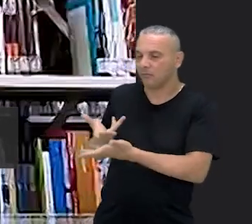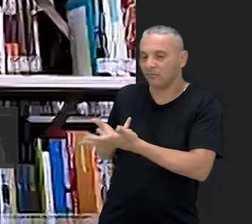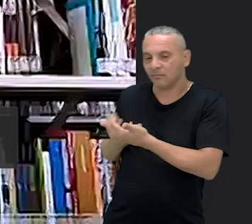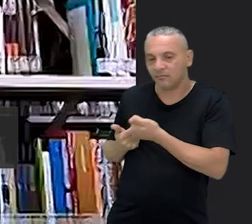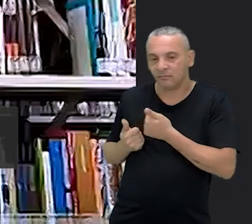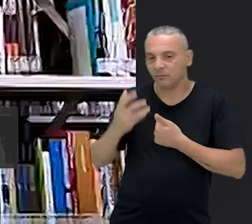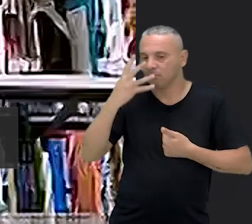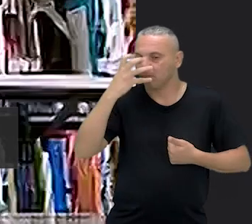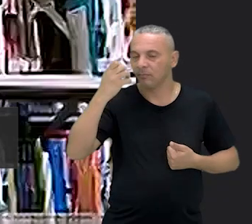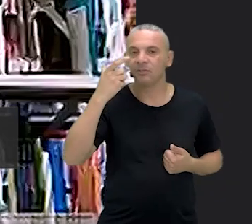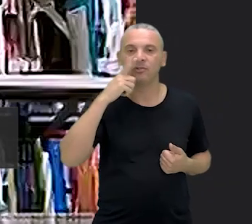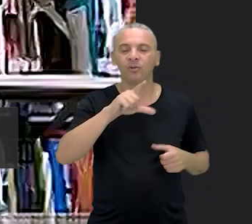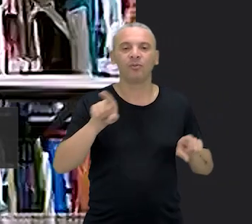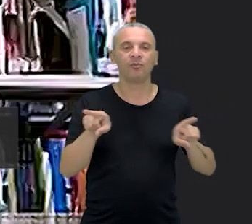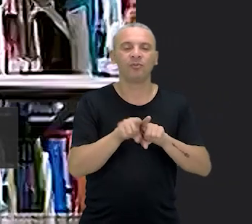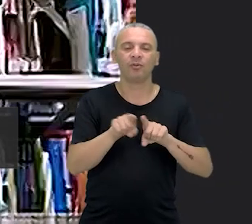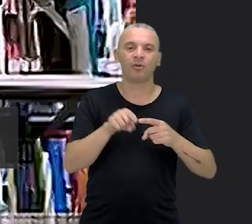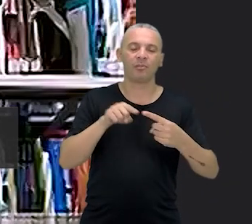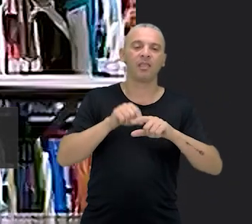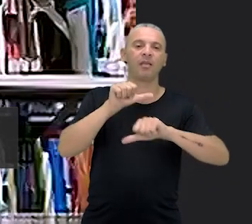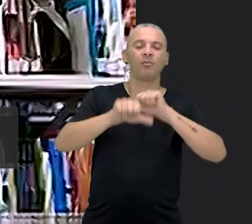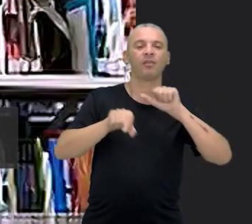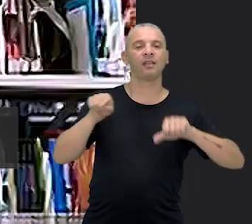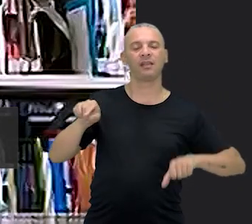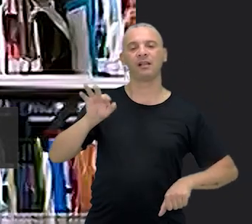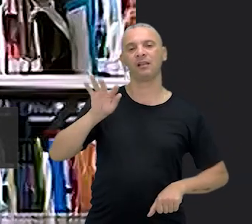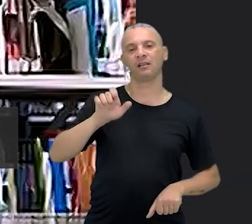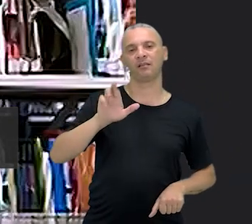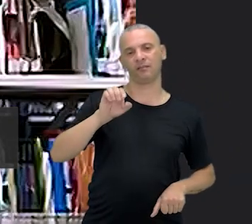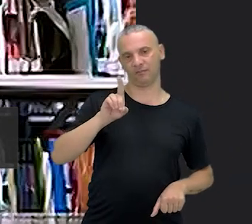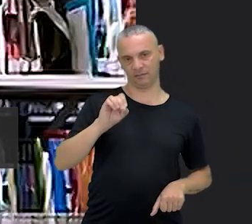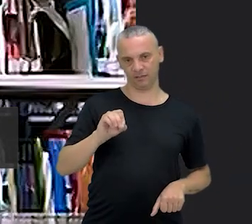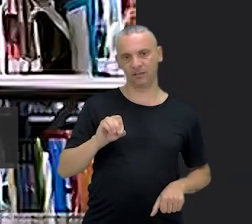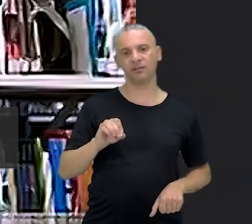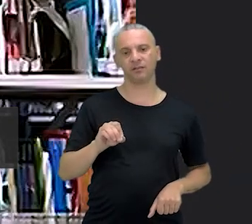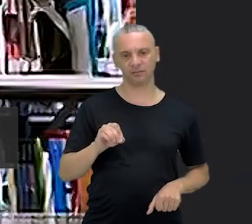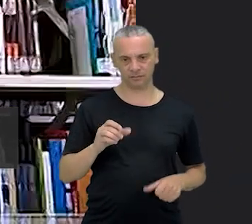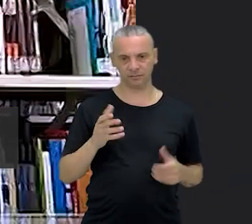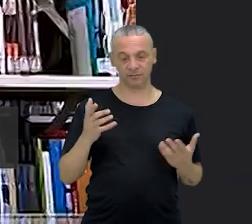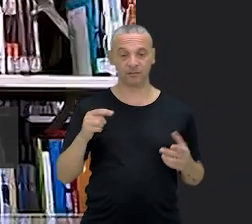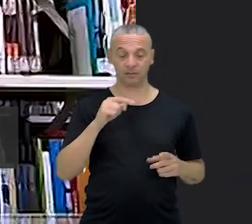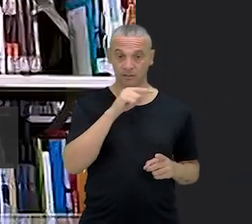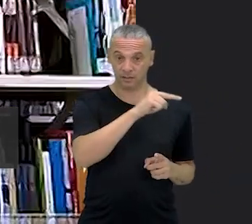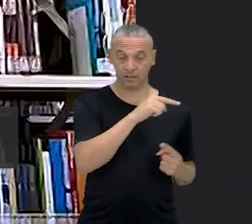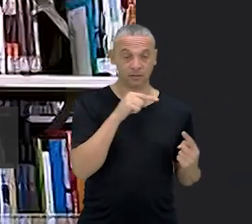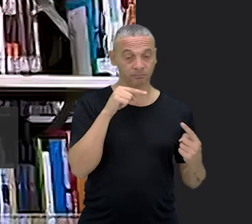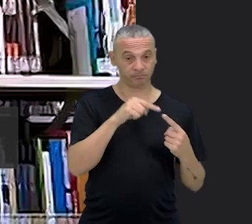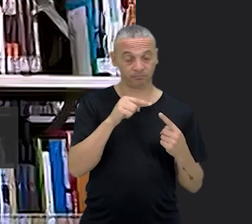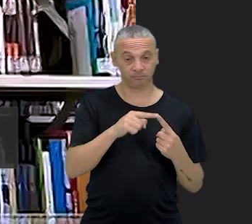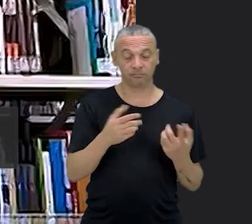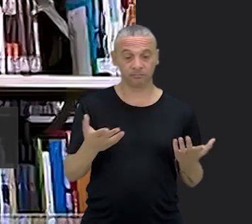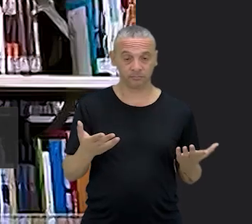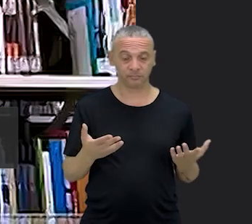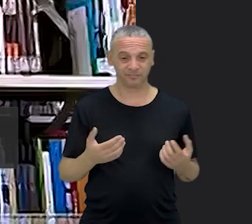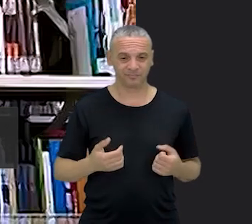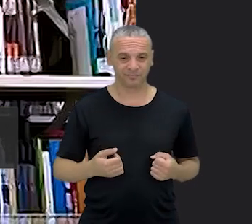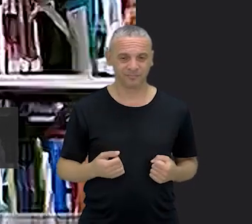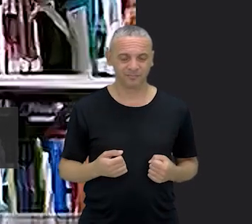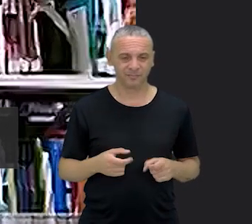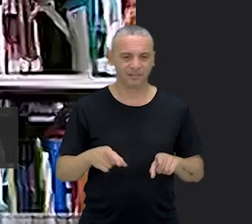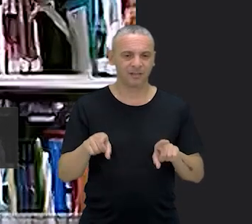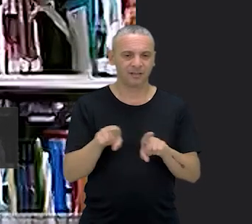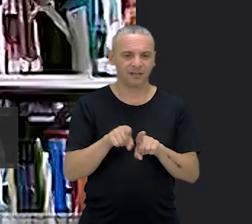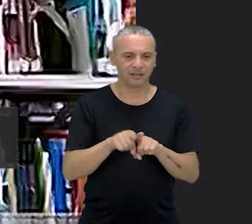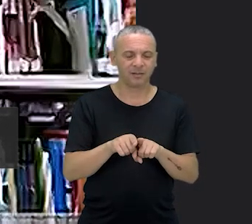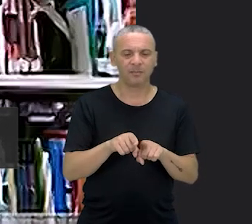mais a vontade de ser ele. Tanto é que ela comandava, né? Ela